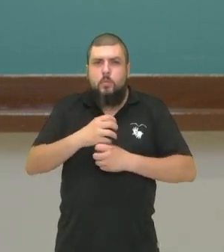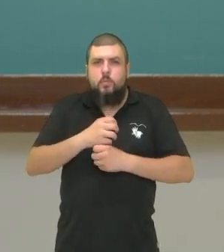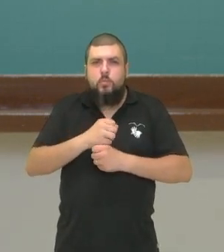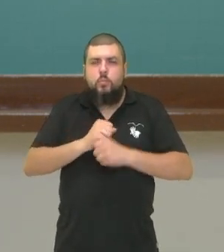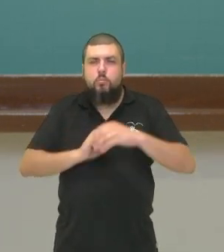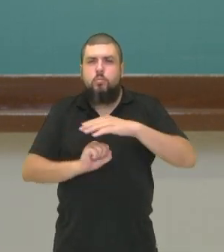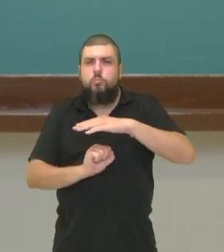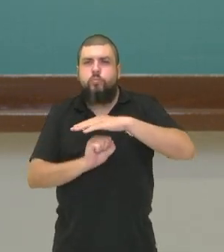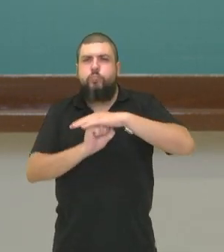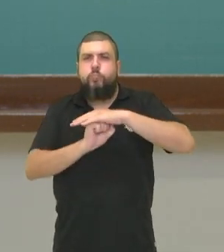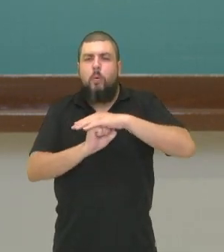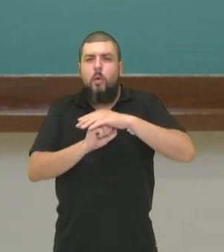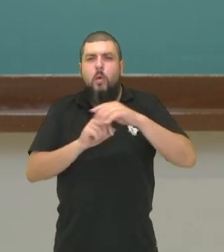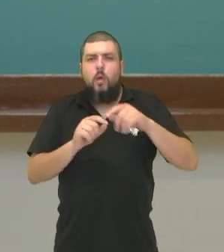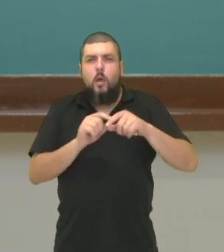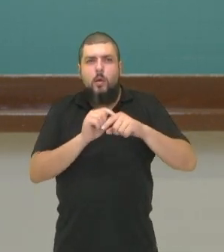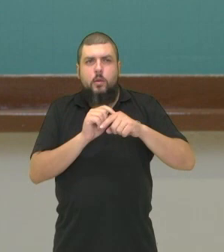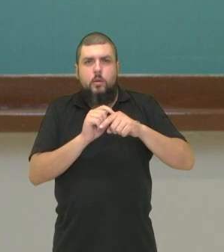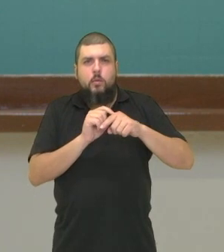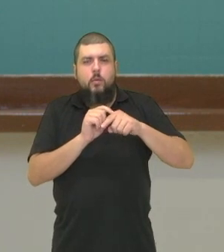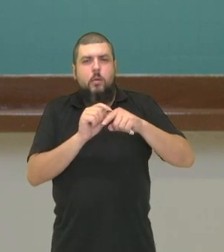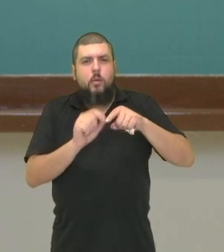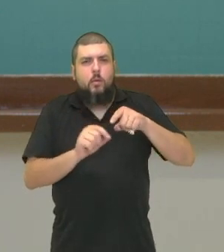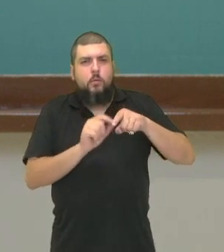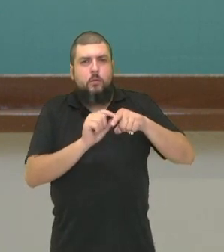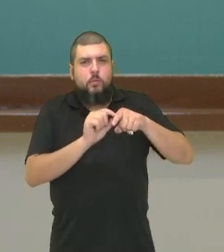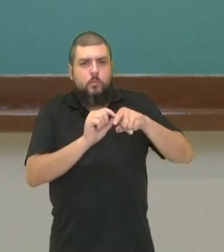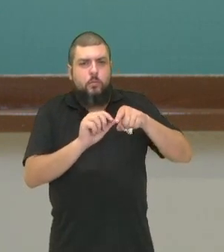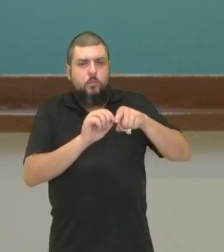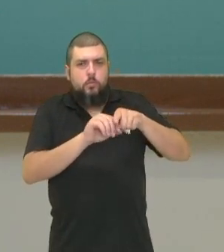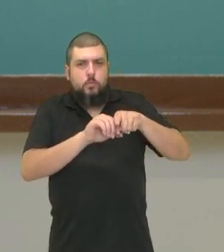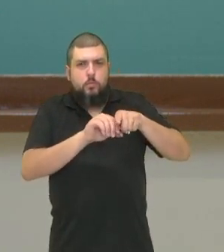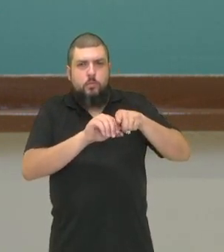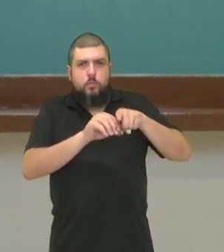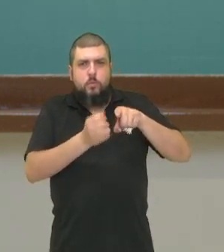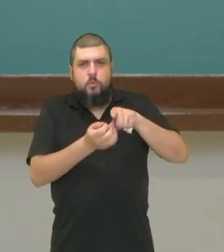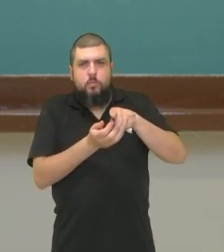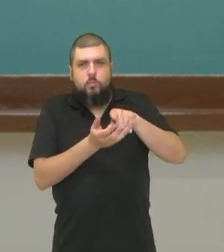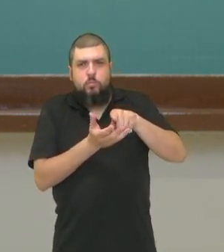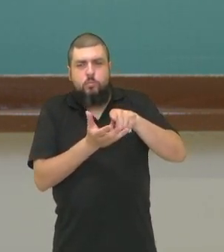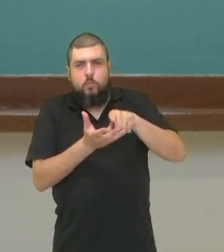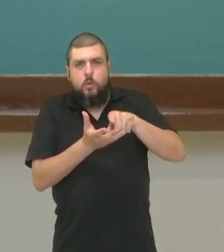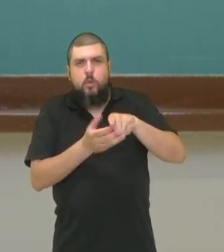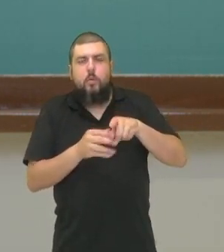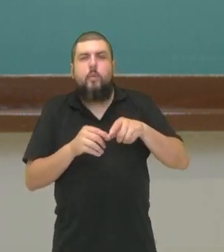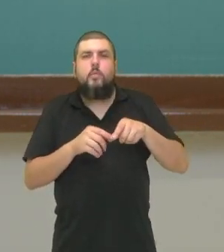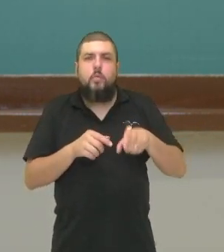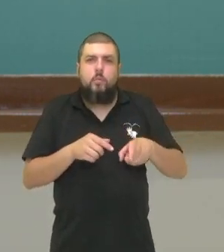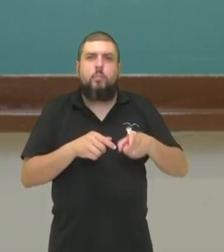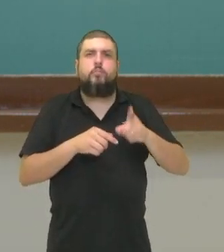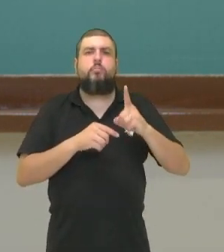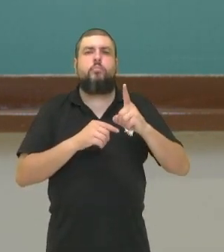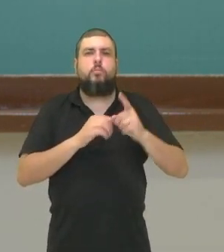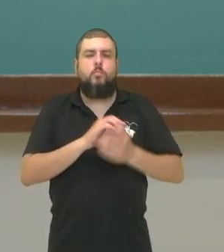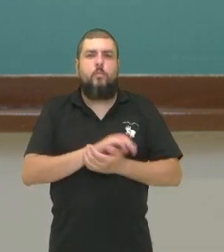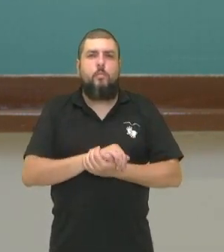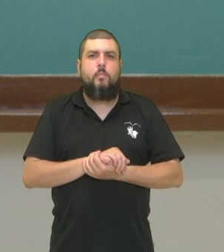sanguíneos e ele se enche de sangue. Quando ele se enche de sangue, o pênis ele vai ficando